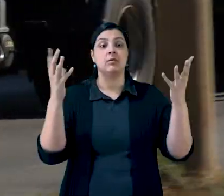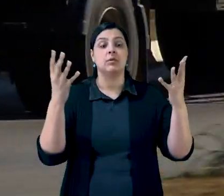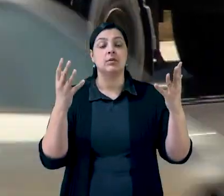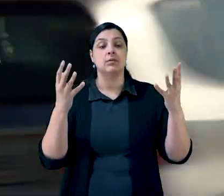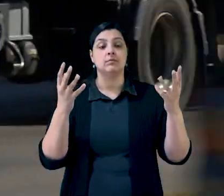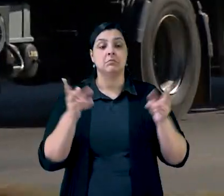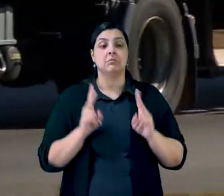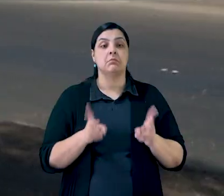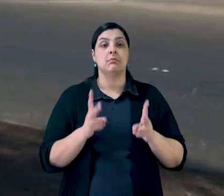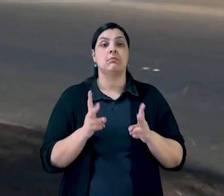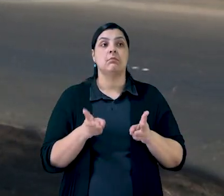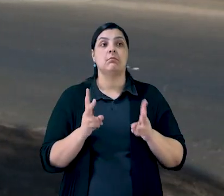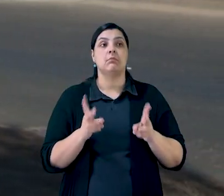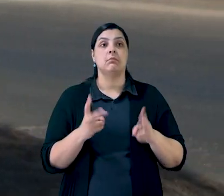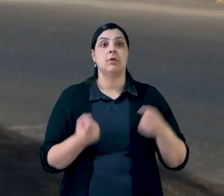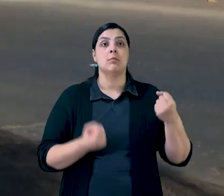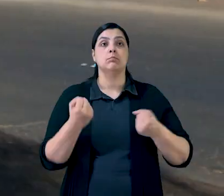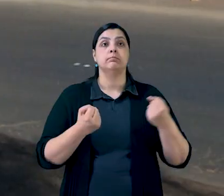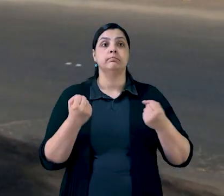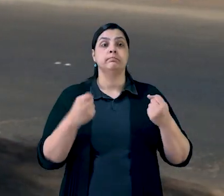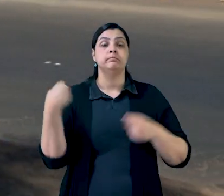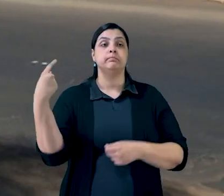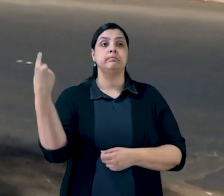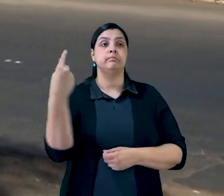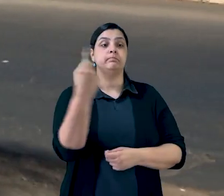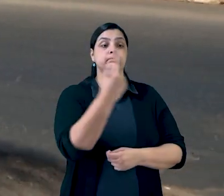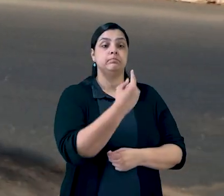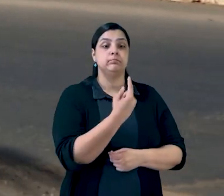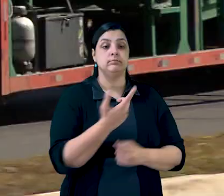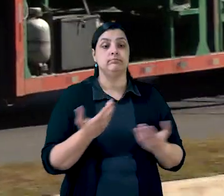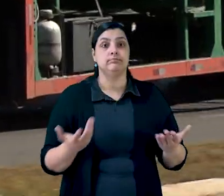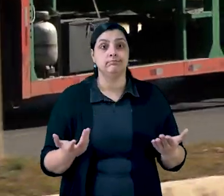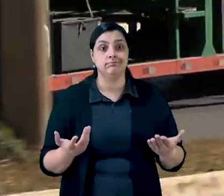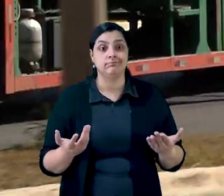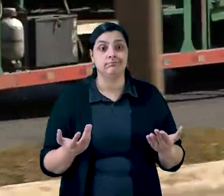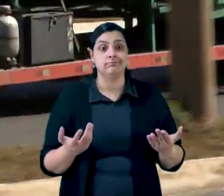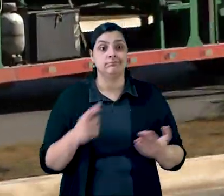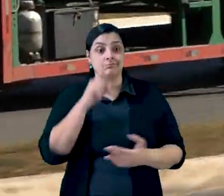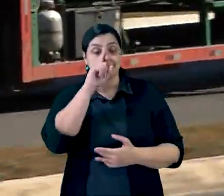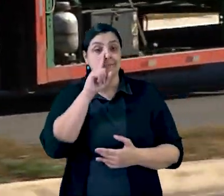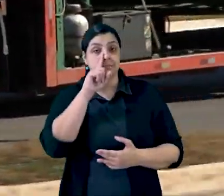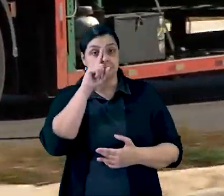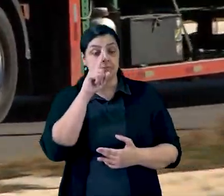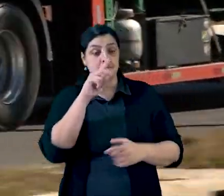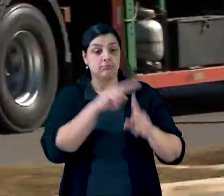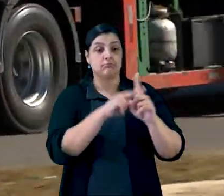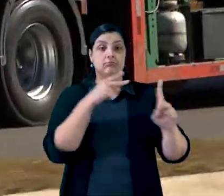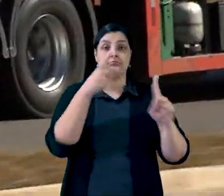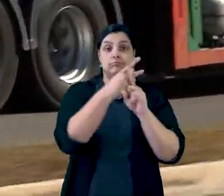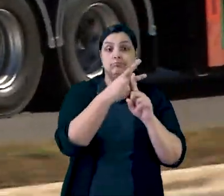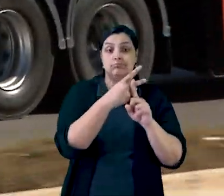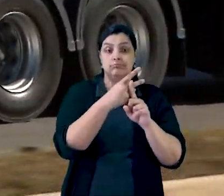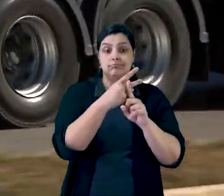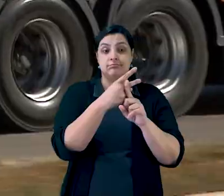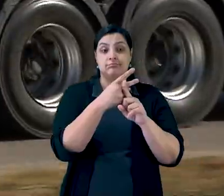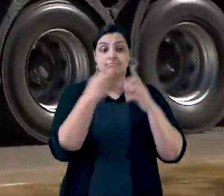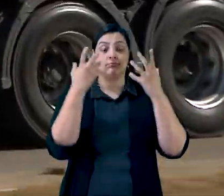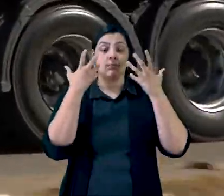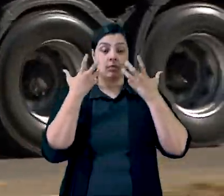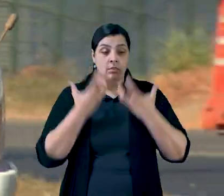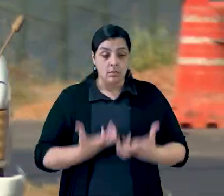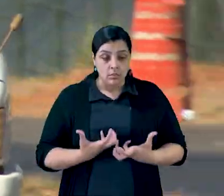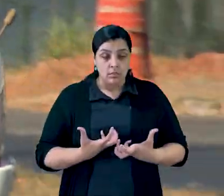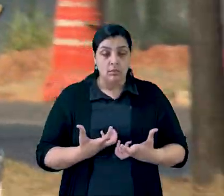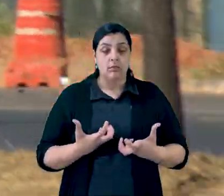à sua vontade, ele vai permanecer mais tempo na jornada, nas estradas, causando mais perigo, causando